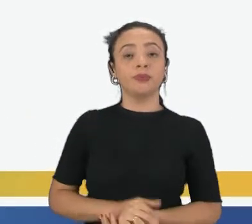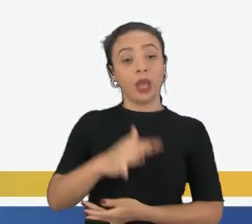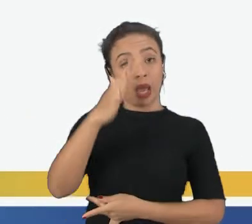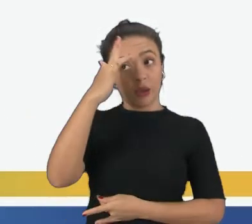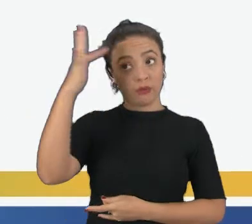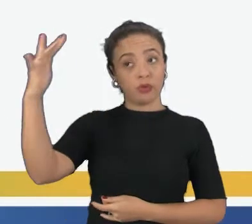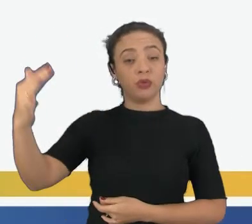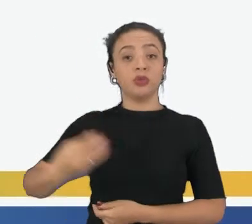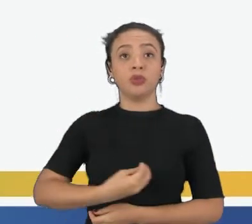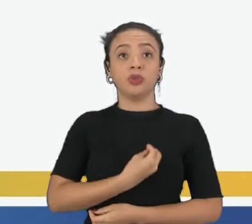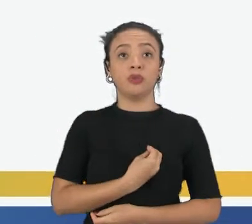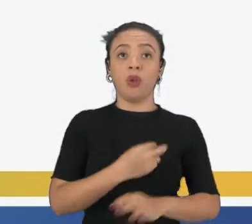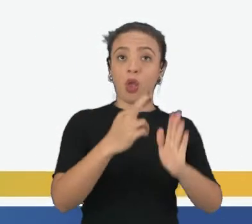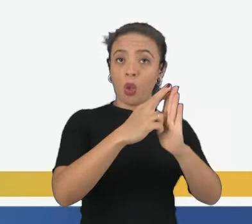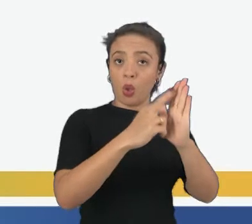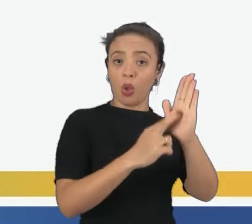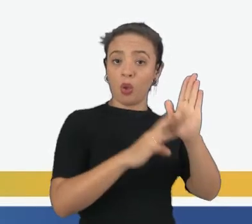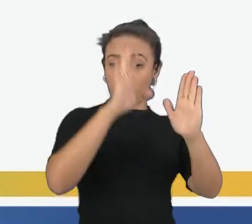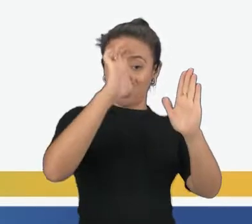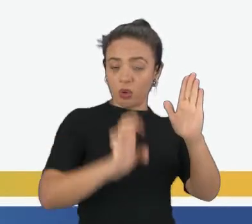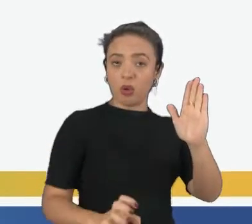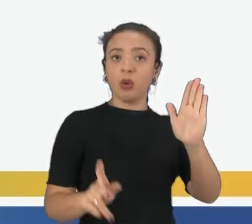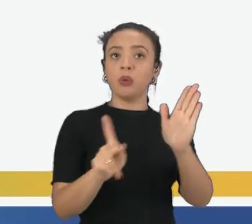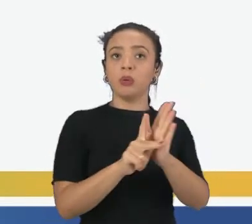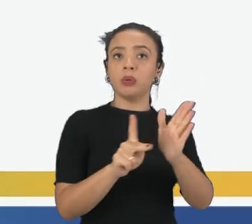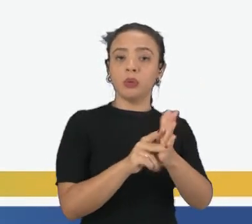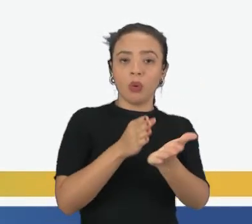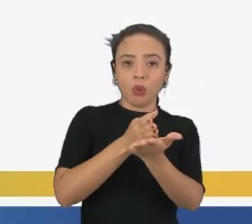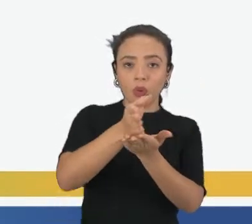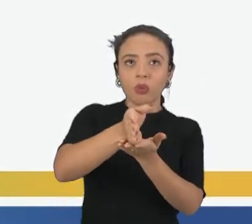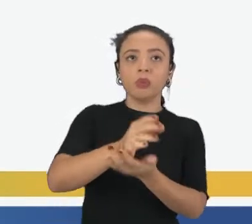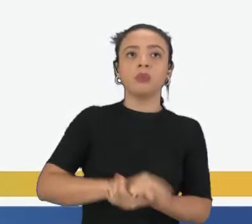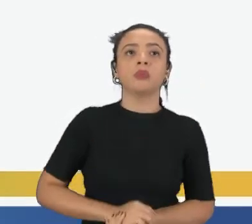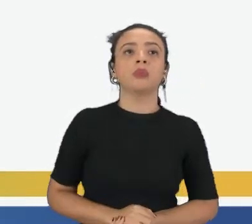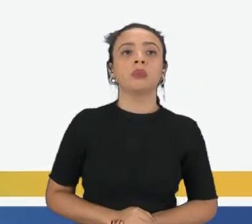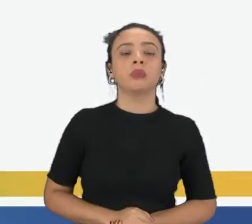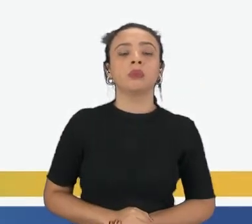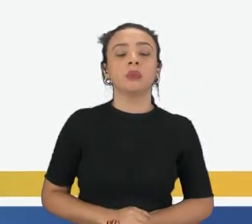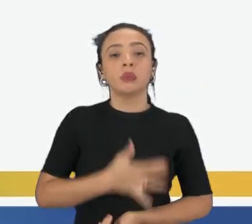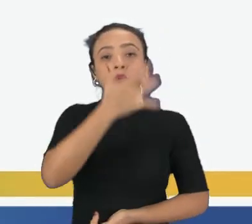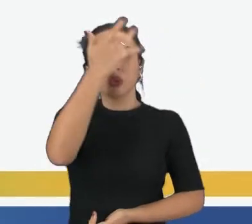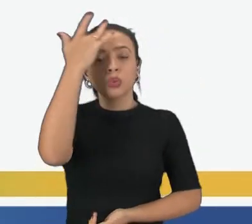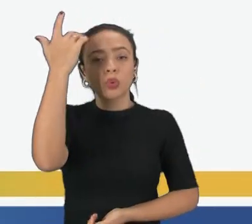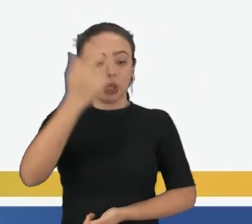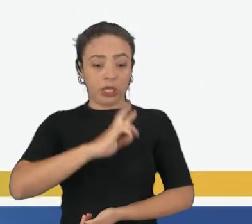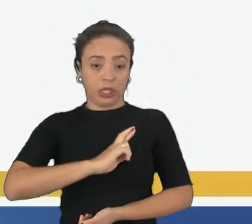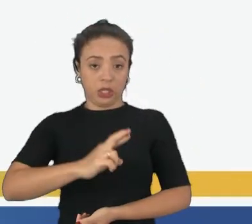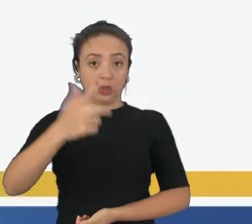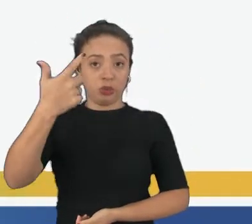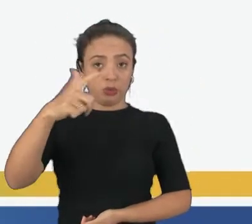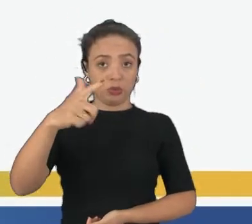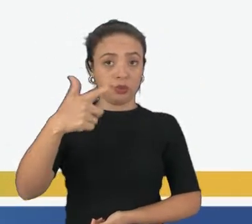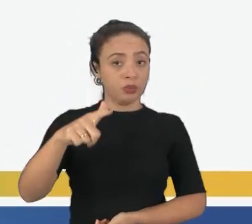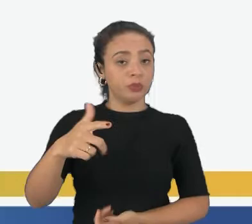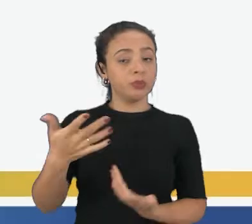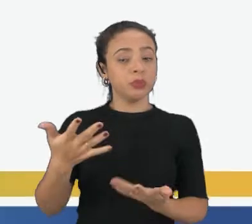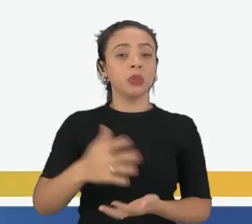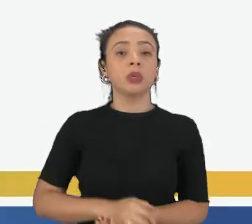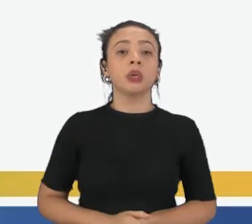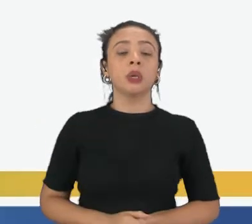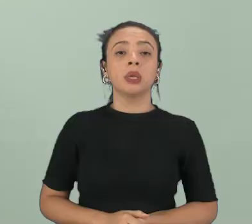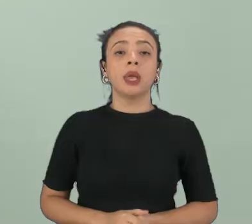filosofia de vida são normais éticas especificamente direcionadas uma pessoa que não tem religião ela se